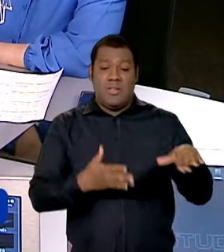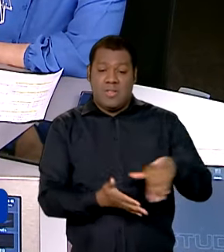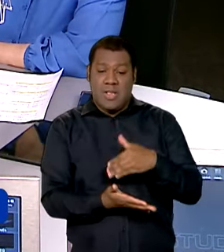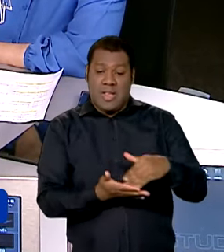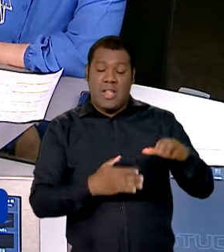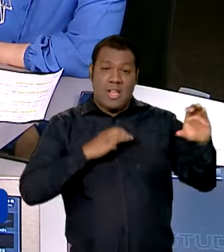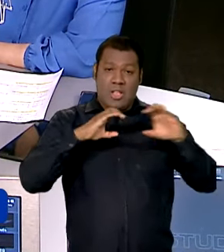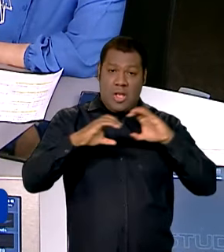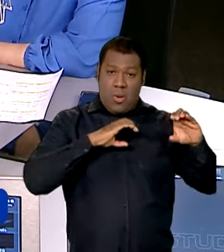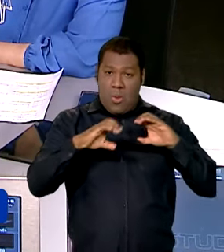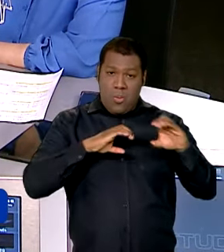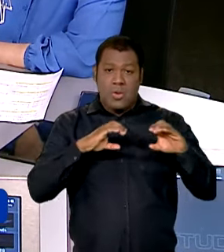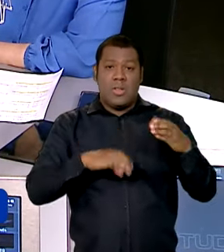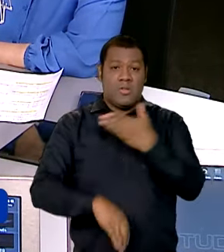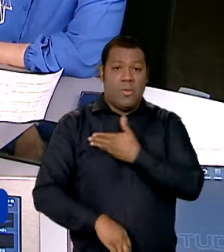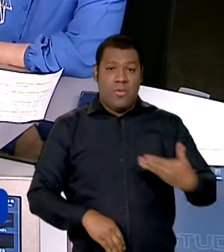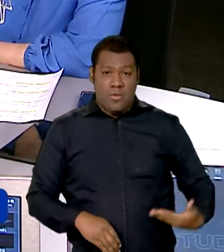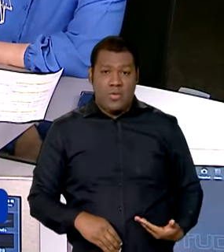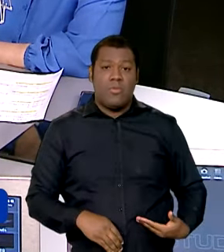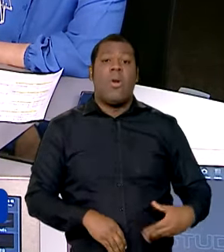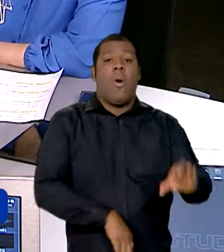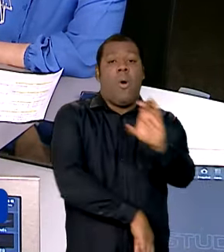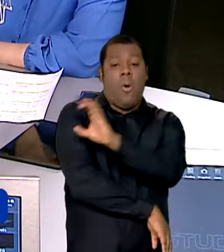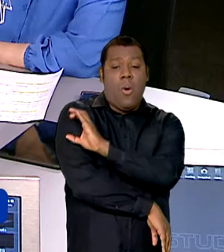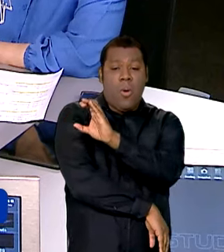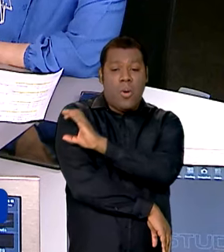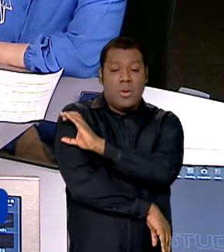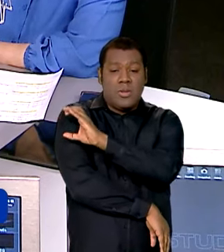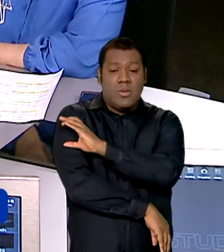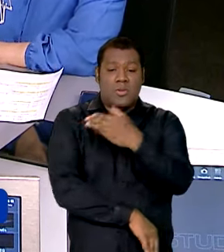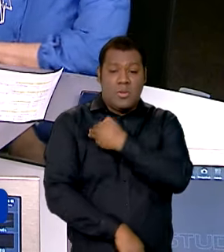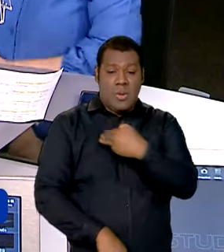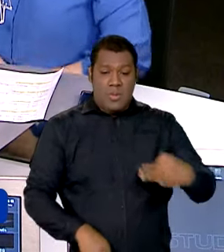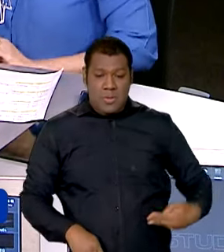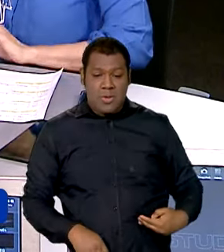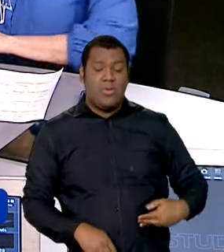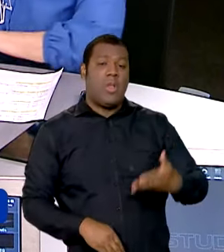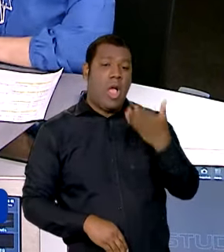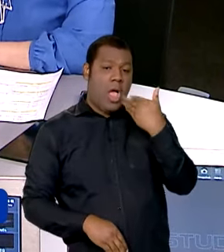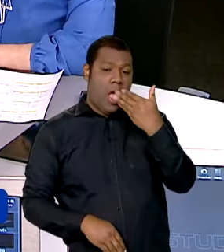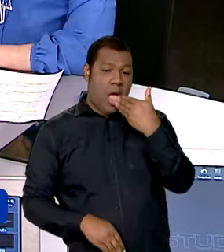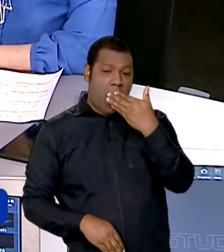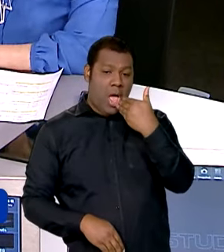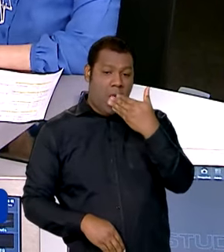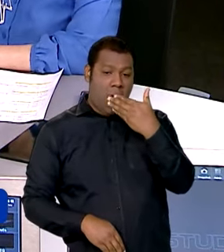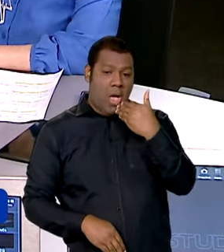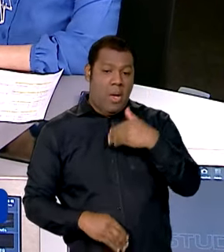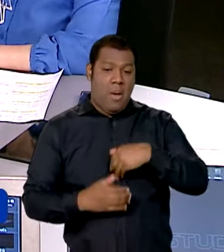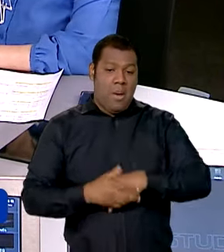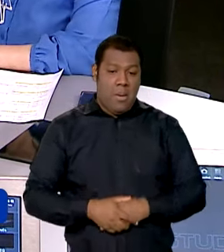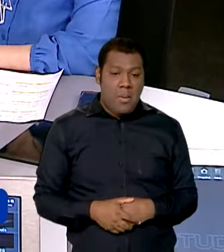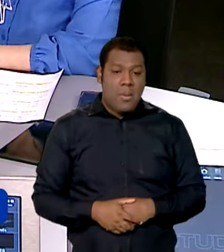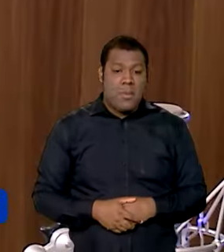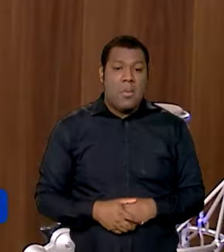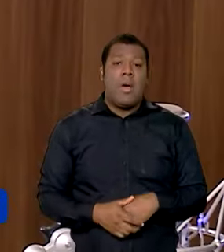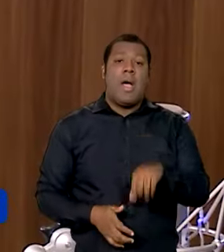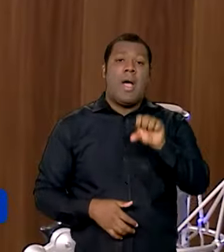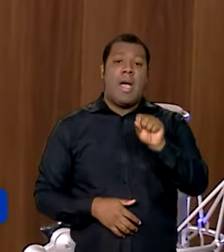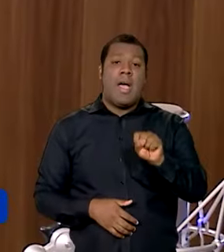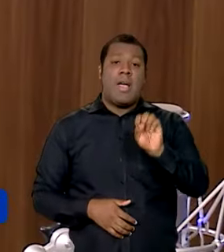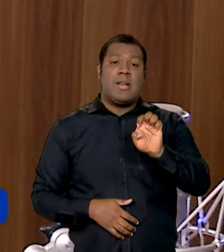comunicação do governo coordenada ali pelo Ministro eh Paulo Pimenta eh e a o senad com